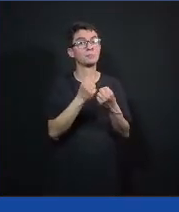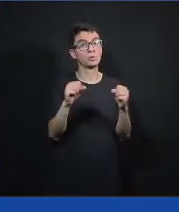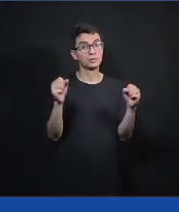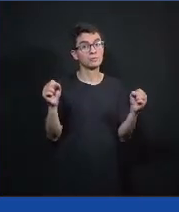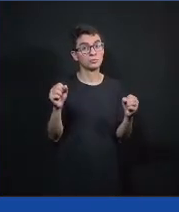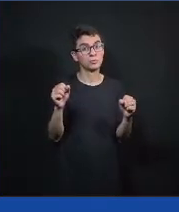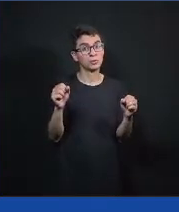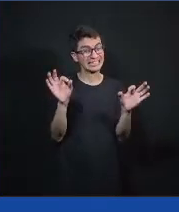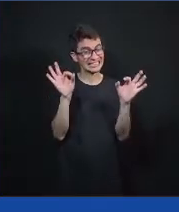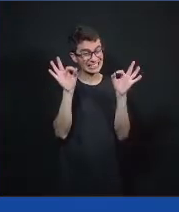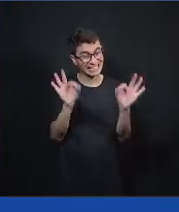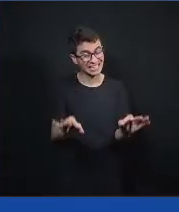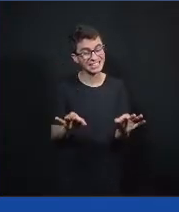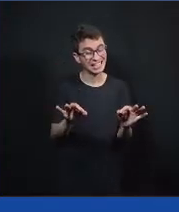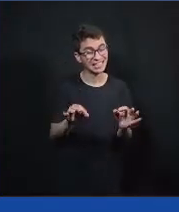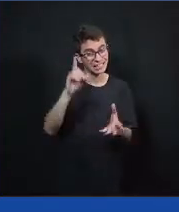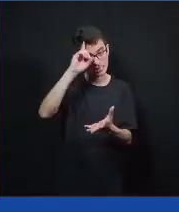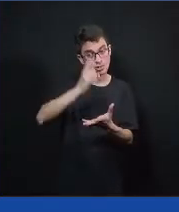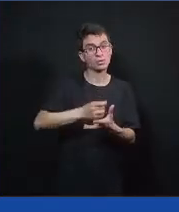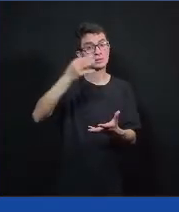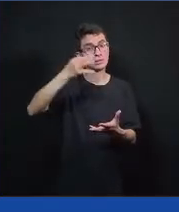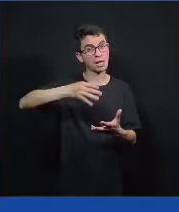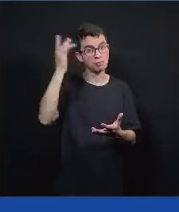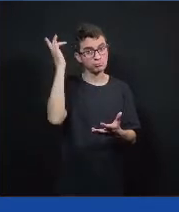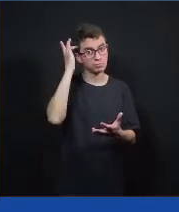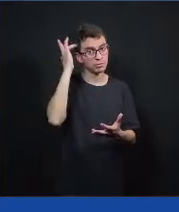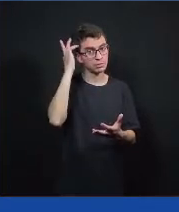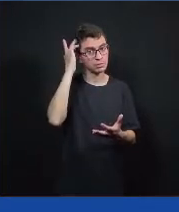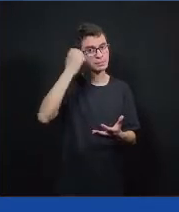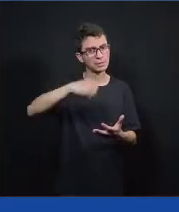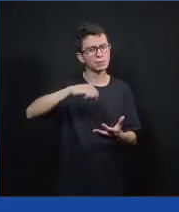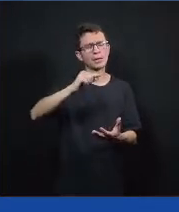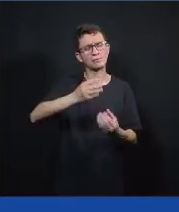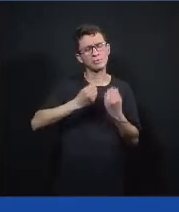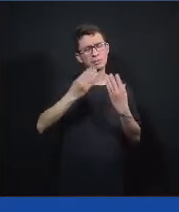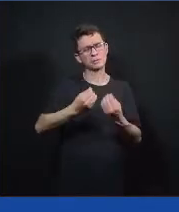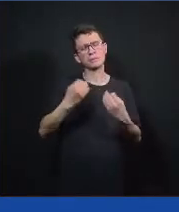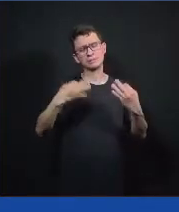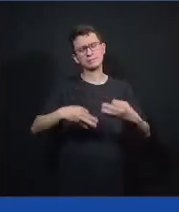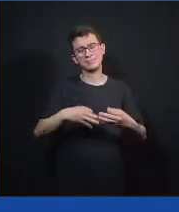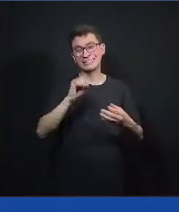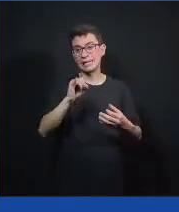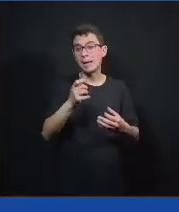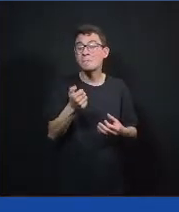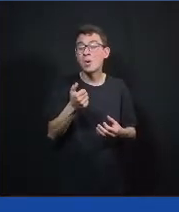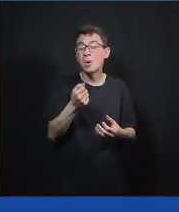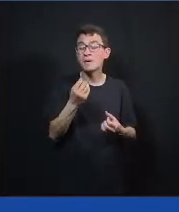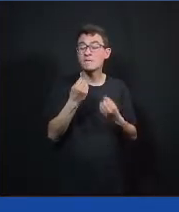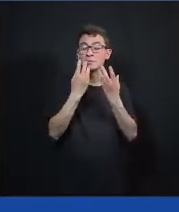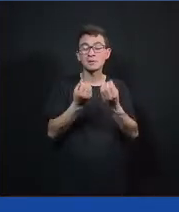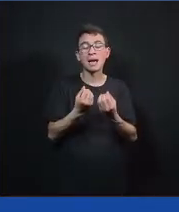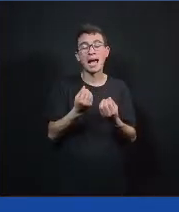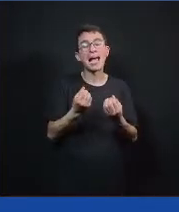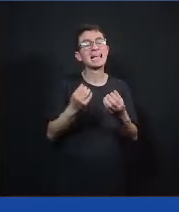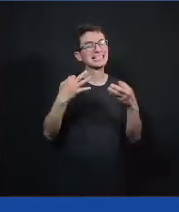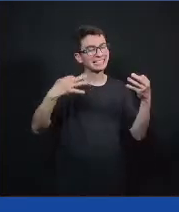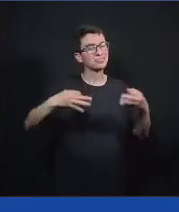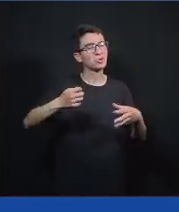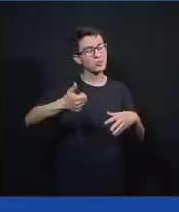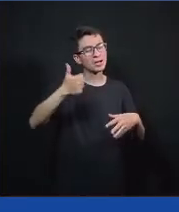informação. Então, isso é o que na teoria a gente chama de teoria informacional. É preciso que tem uma boa dimensão